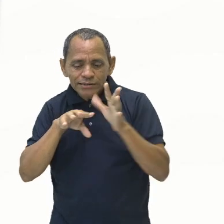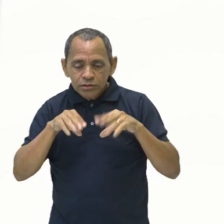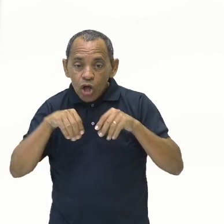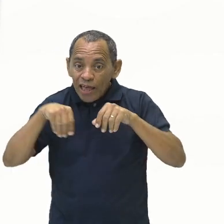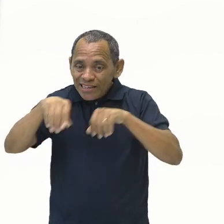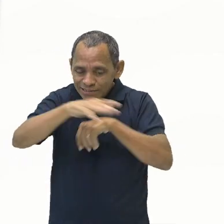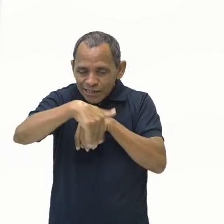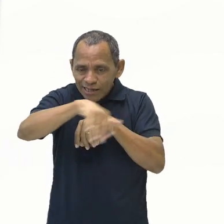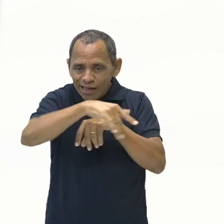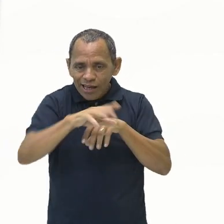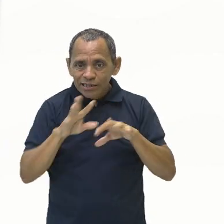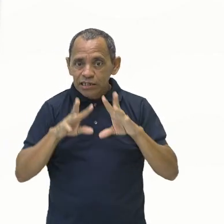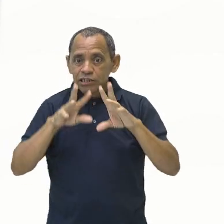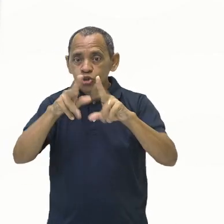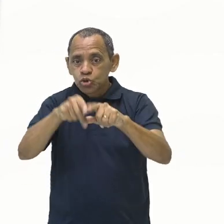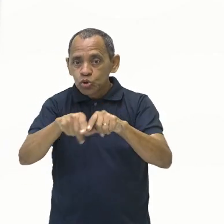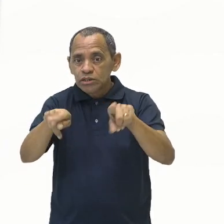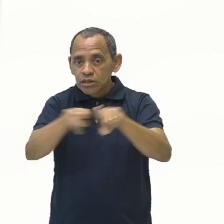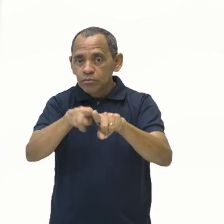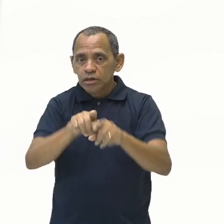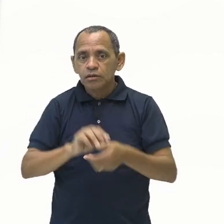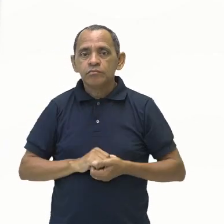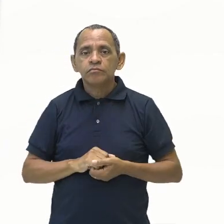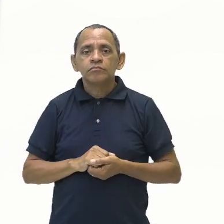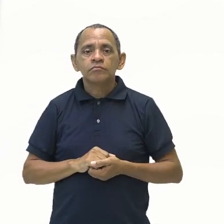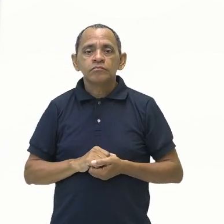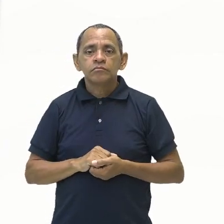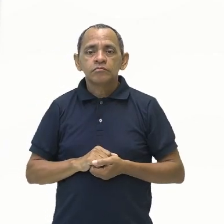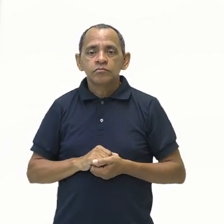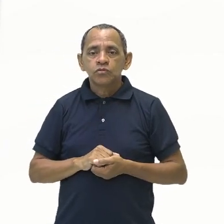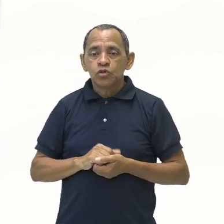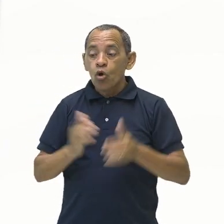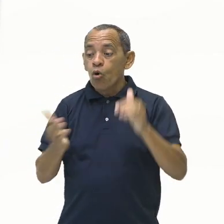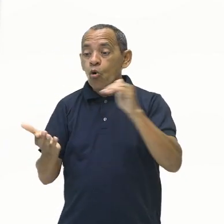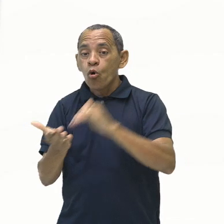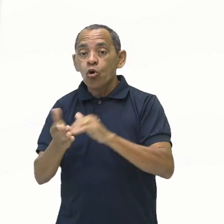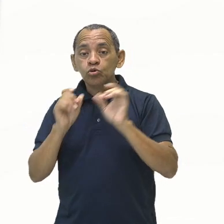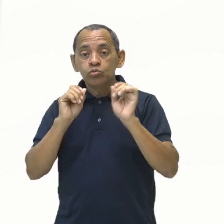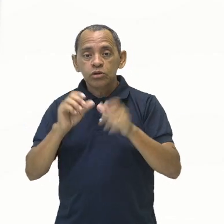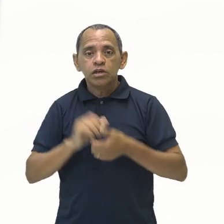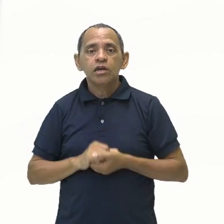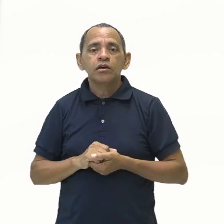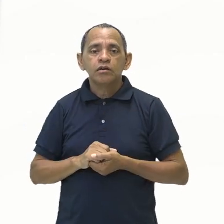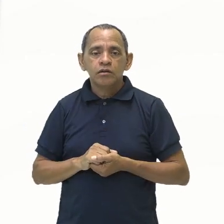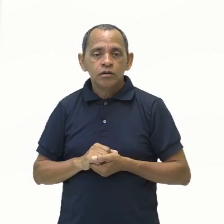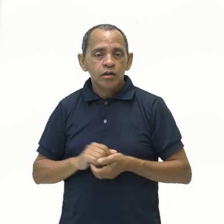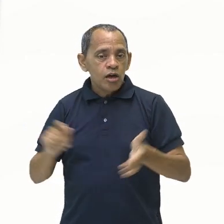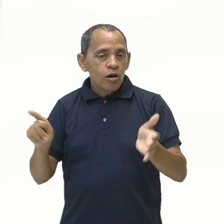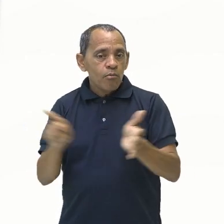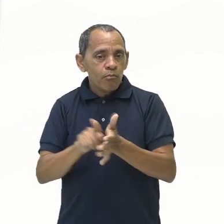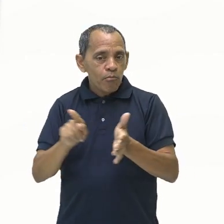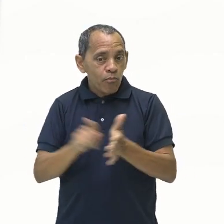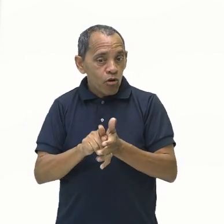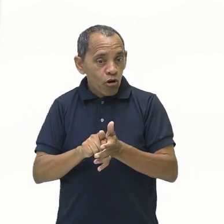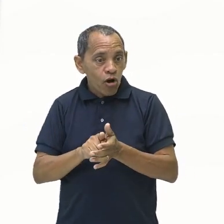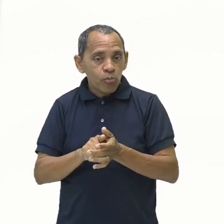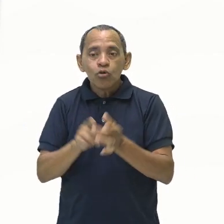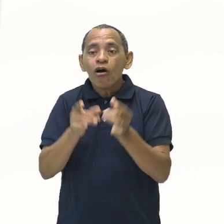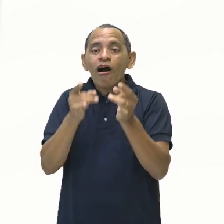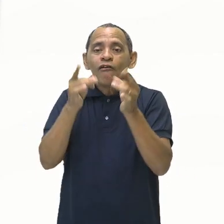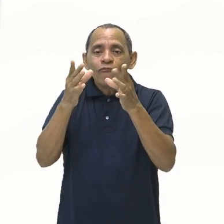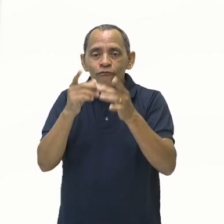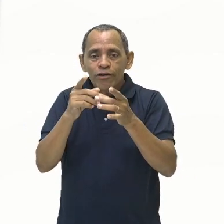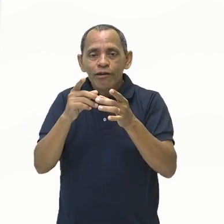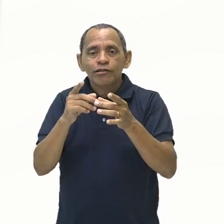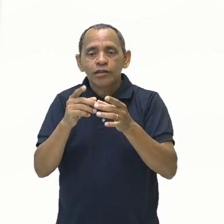território. E, claro, por último e não menos importante, a exclusividade com a metrópole. O que seria